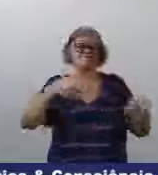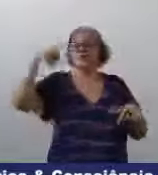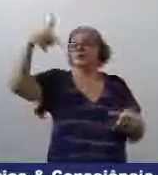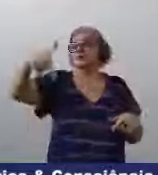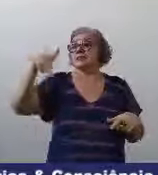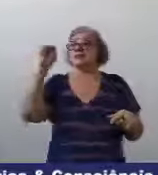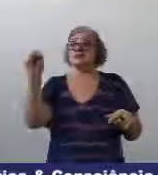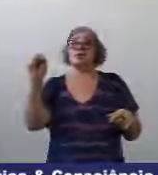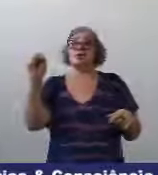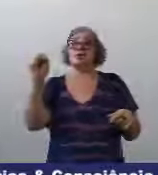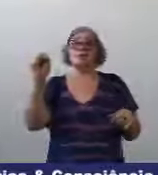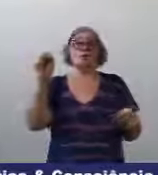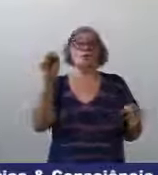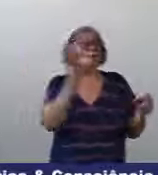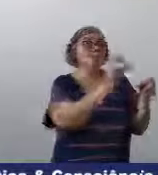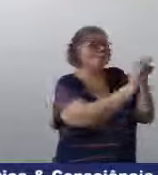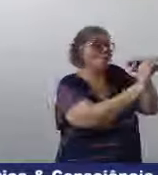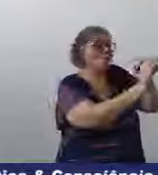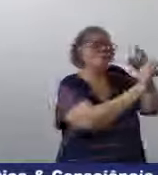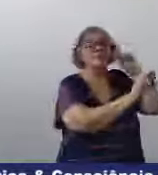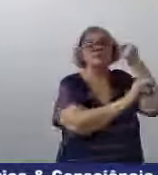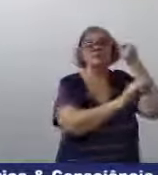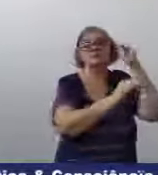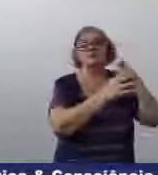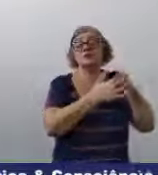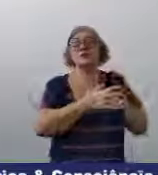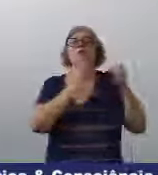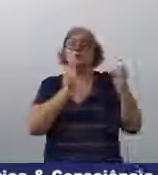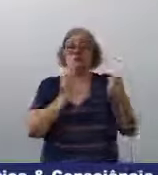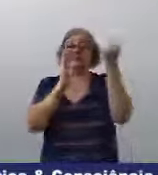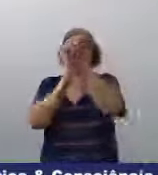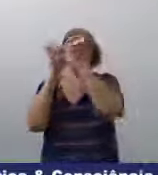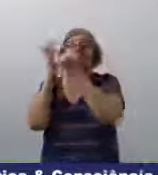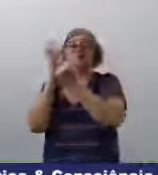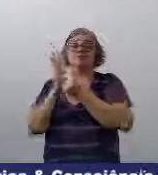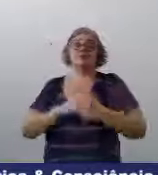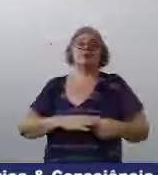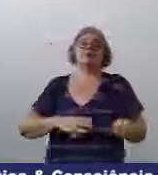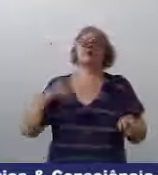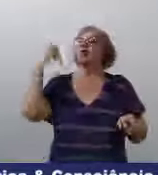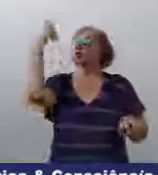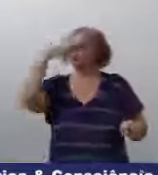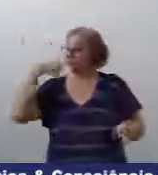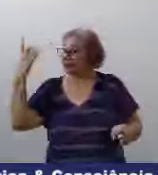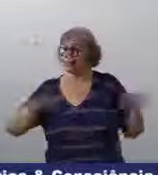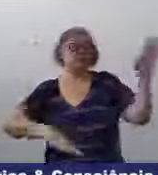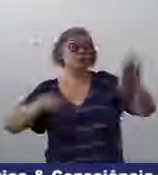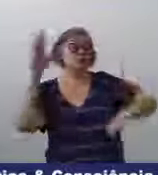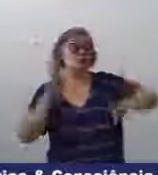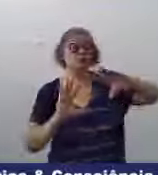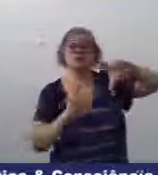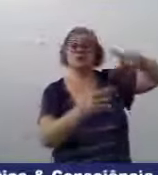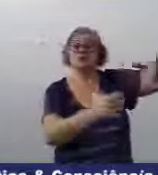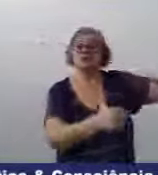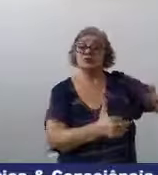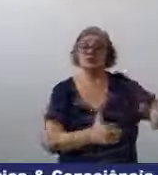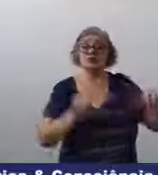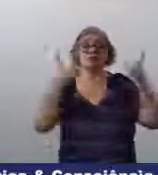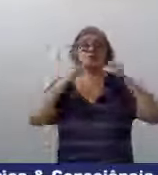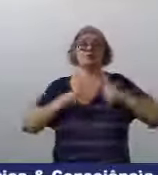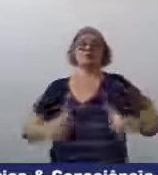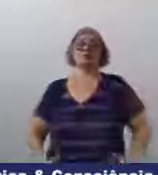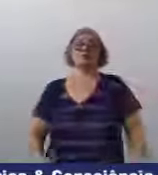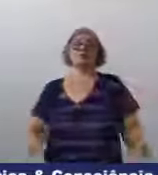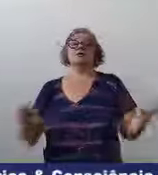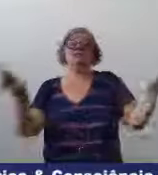lugar? 7 segundos na borda de um buraco negro podem ser séculos aqui. O tempo depende do universo